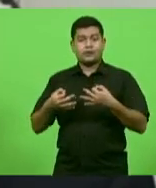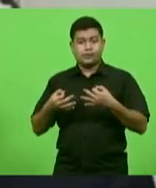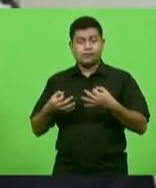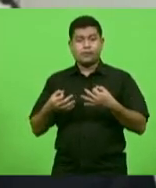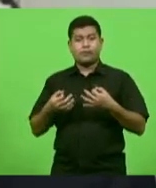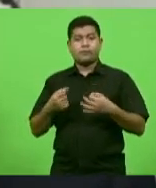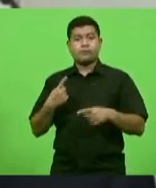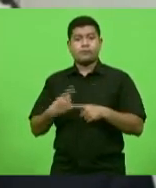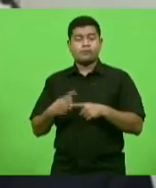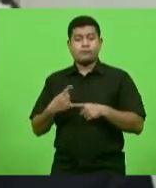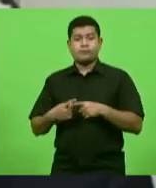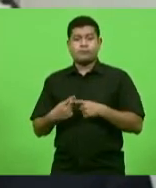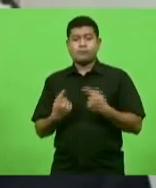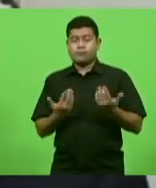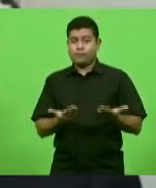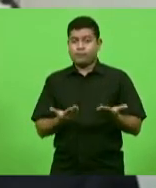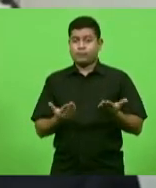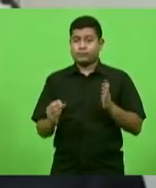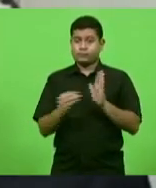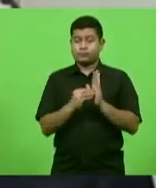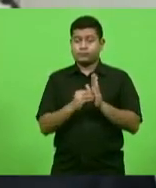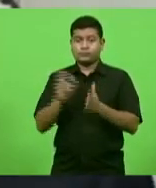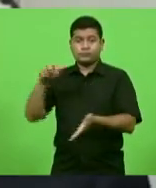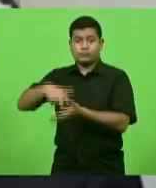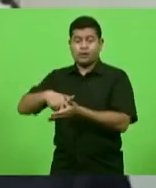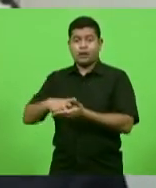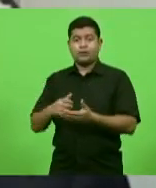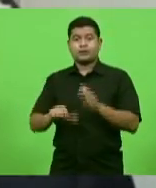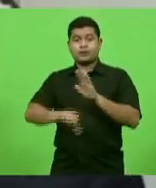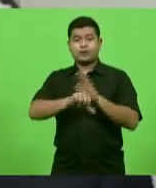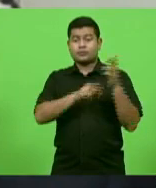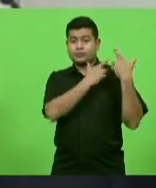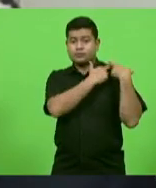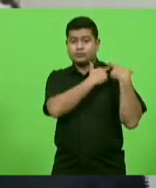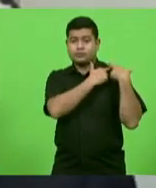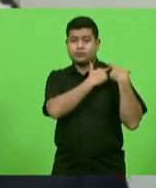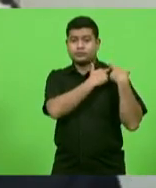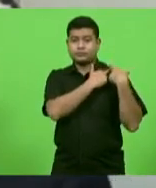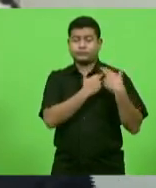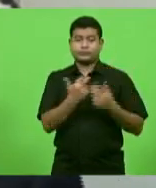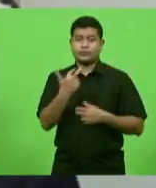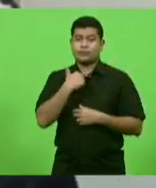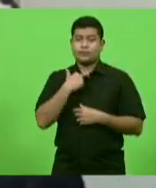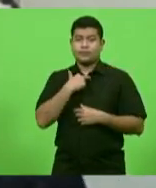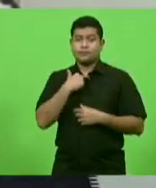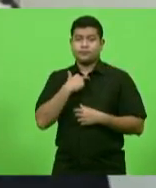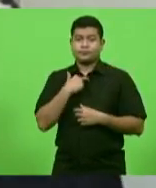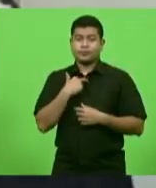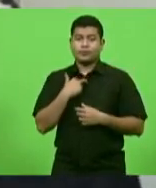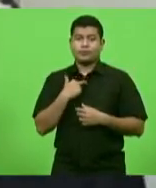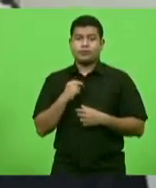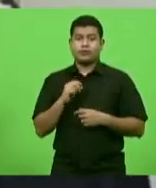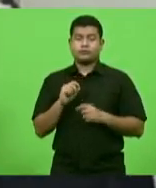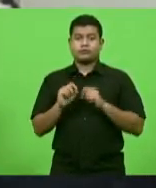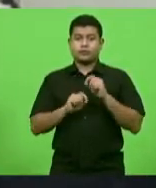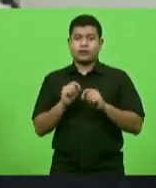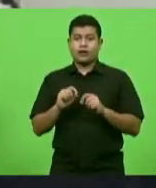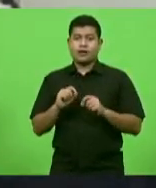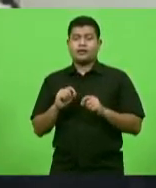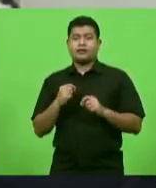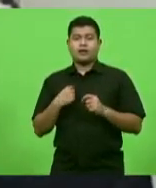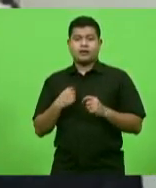seja porque a imputação de uma penalidade por crime de responsabilidade não pode ser imprudente